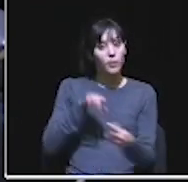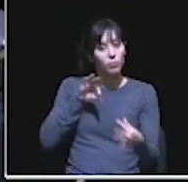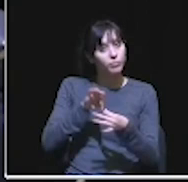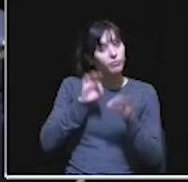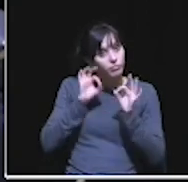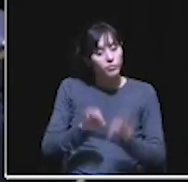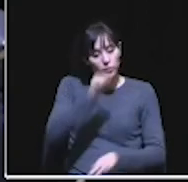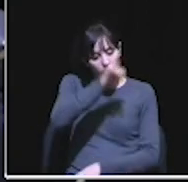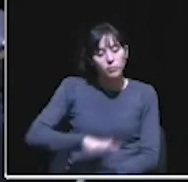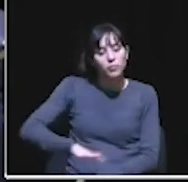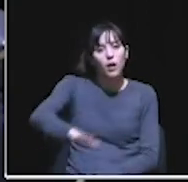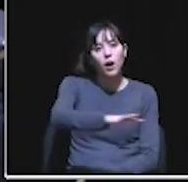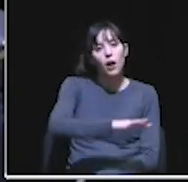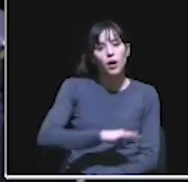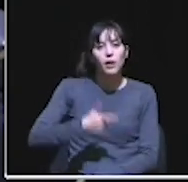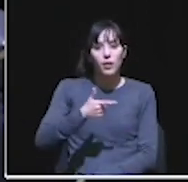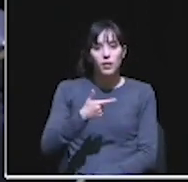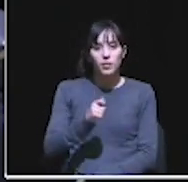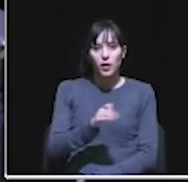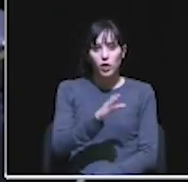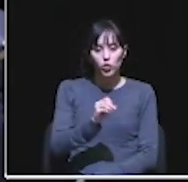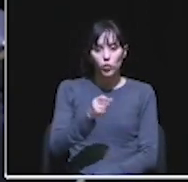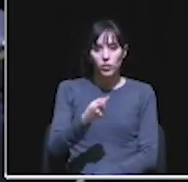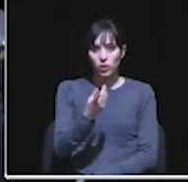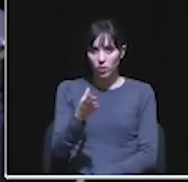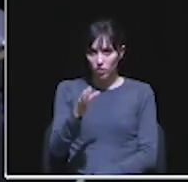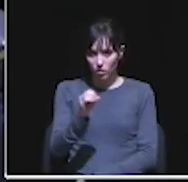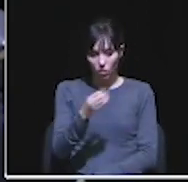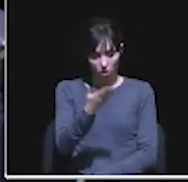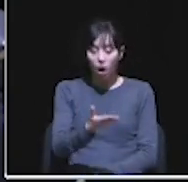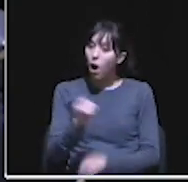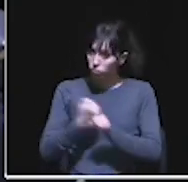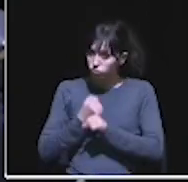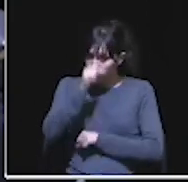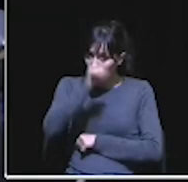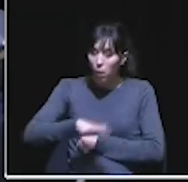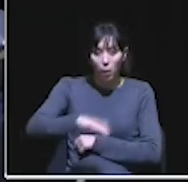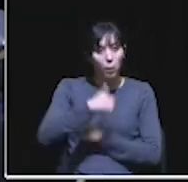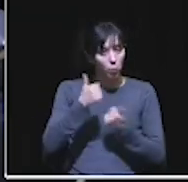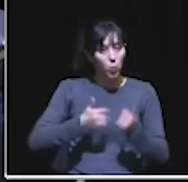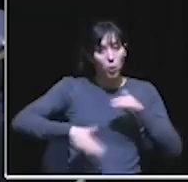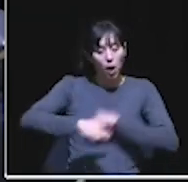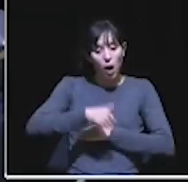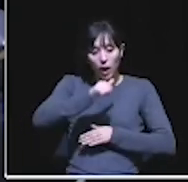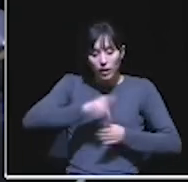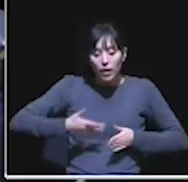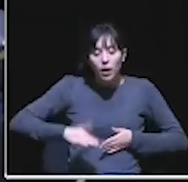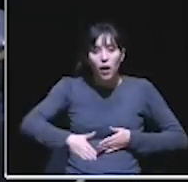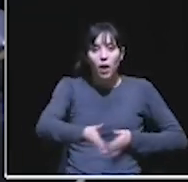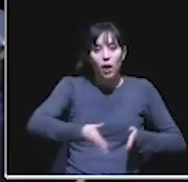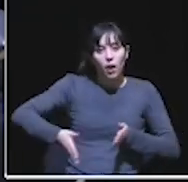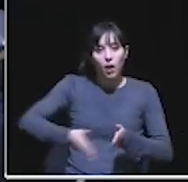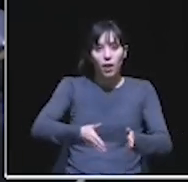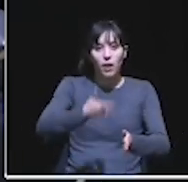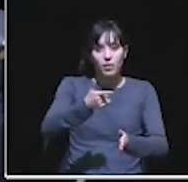sobre exatamente o Parque Urbano Intermunicipal do Tejo Trancão. A criação deste parque é uma boa notícia. Situa-se na zona do estuário do Tejo, é o maior